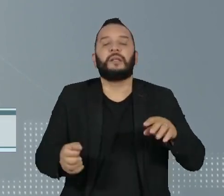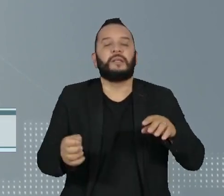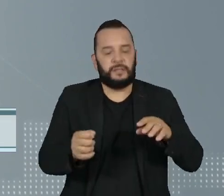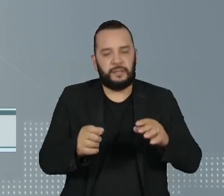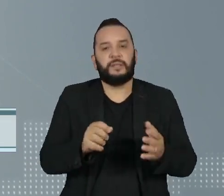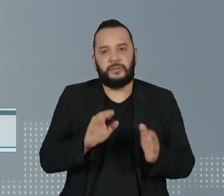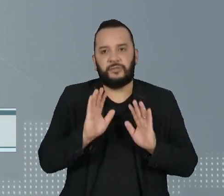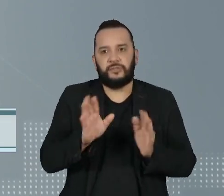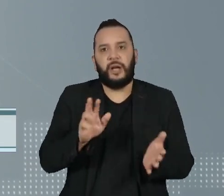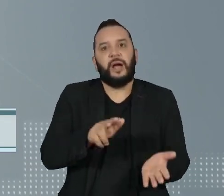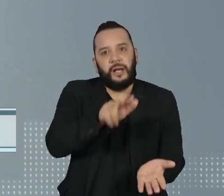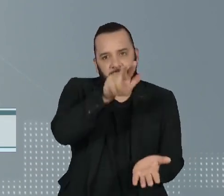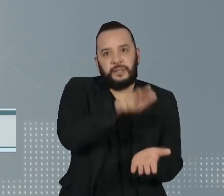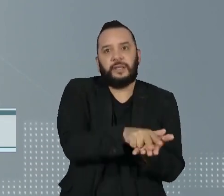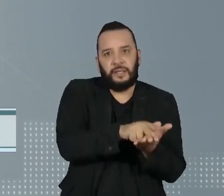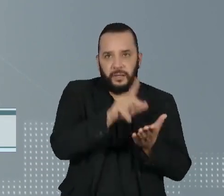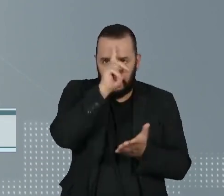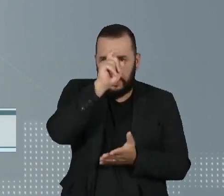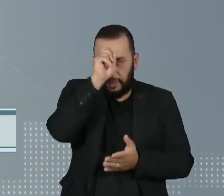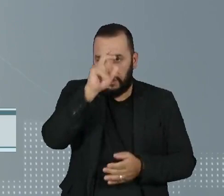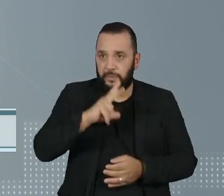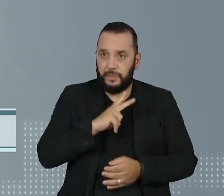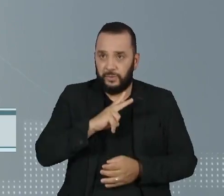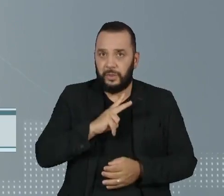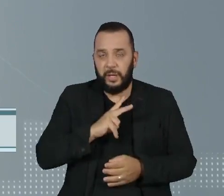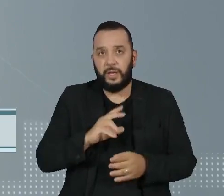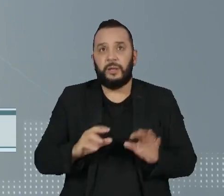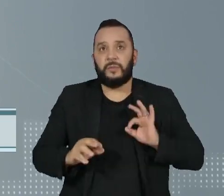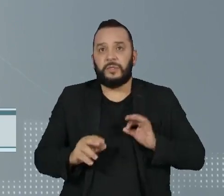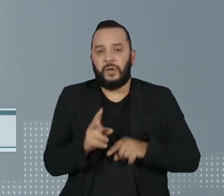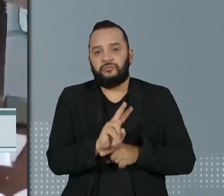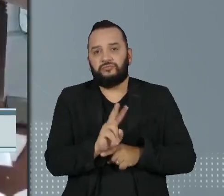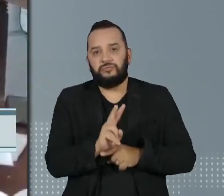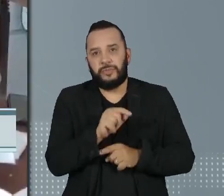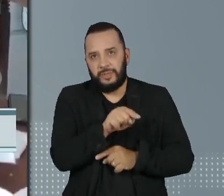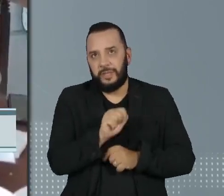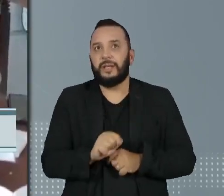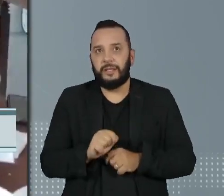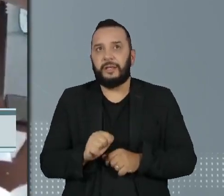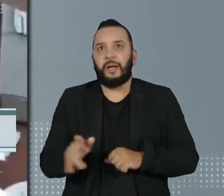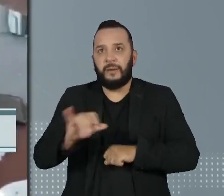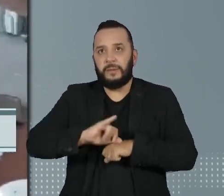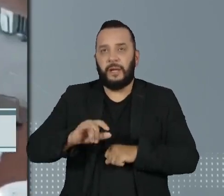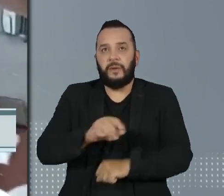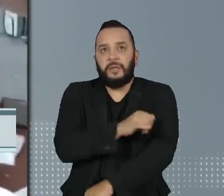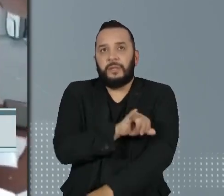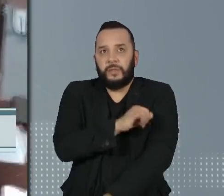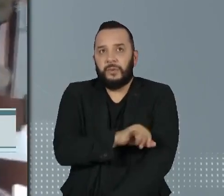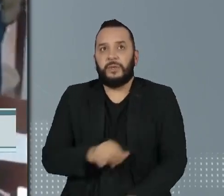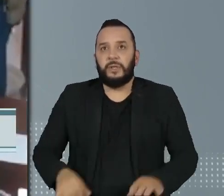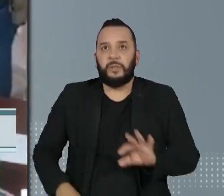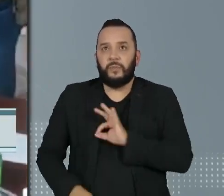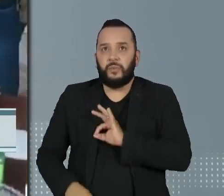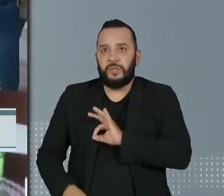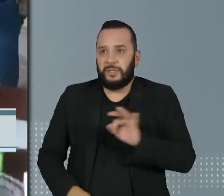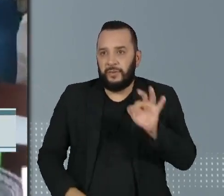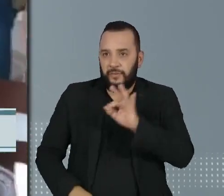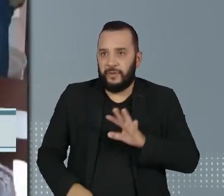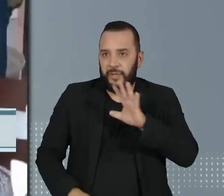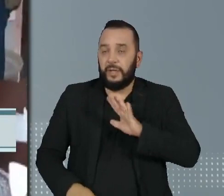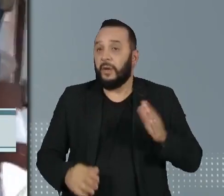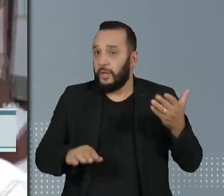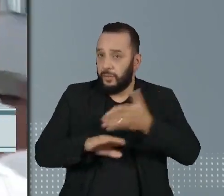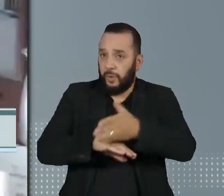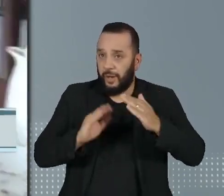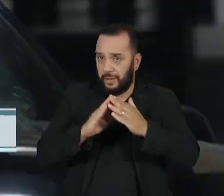Custódia policial em hospital particular na capital do Rio de Janeiro o executado atacou agentes da polícia federal em